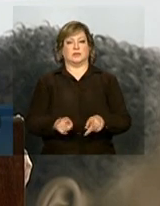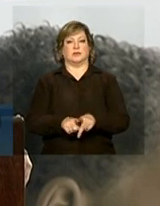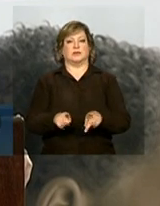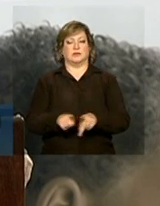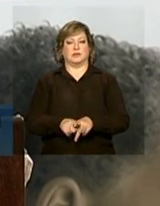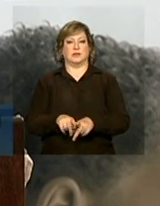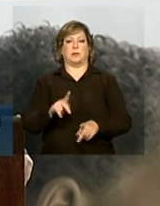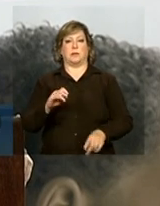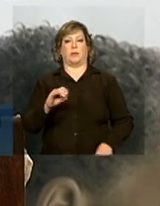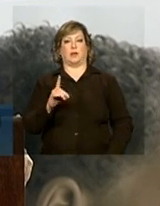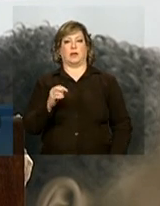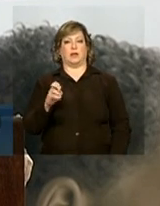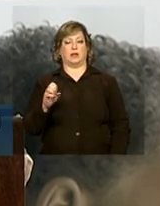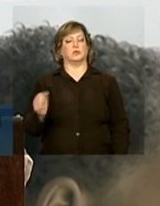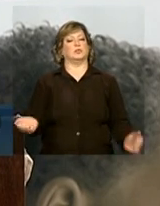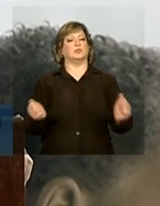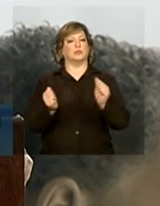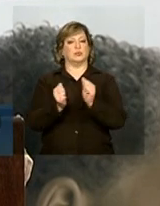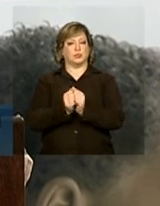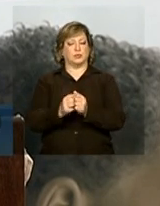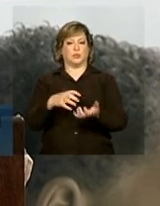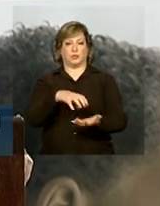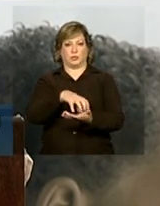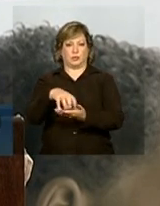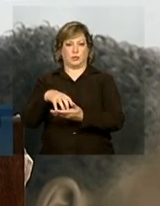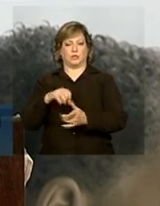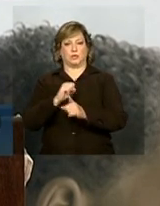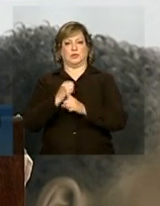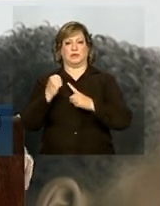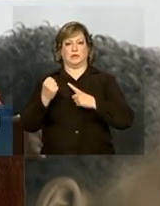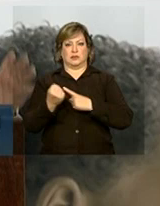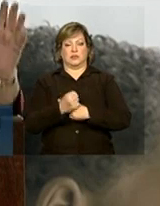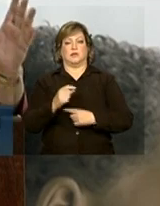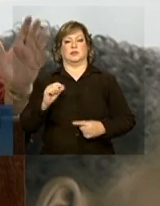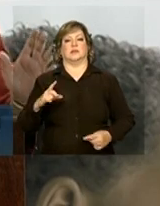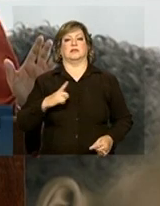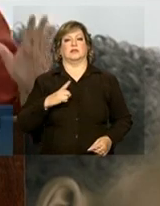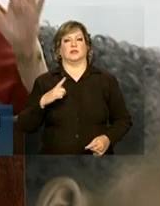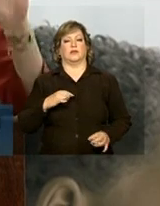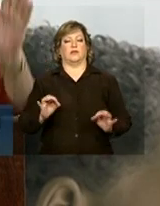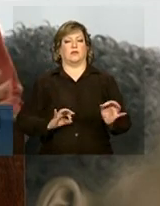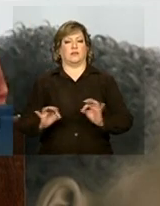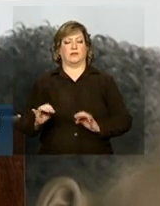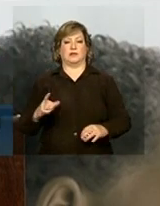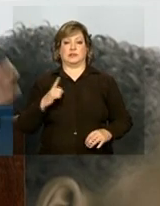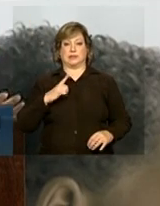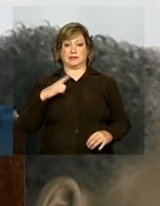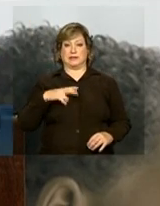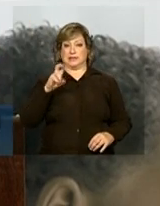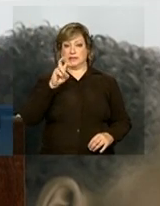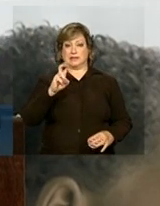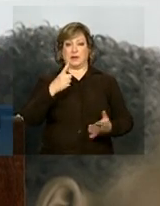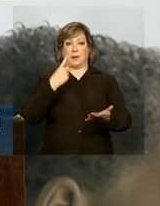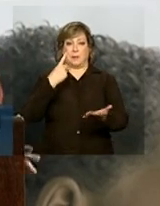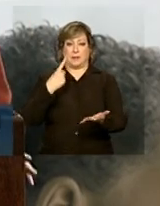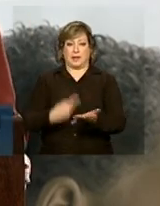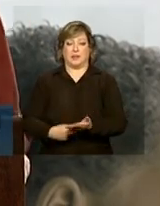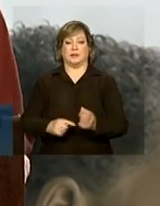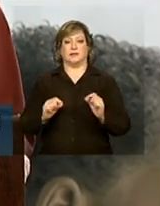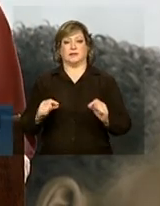os poderes, juntamente com os movimentos sociais, tínhamos formulado. Eram 5 pactos que